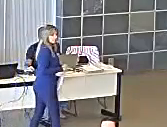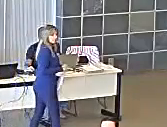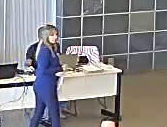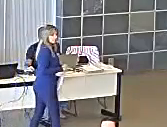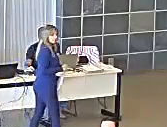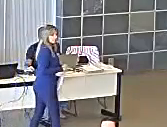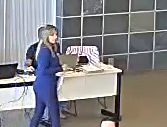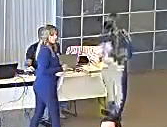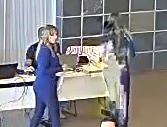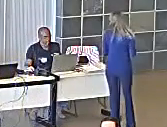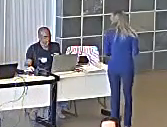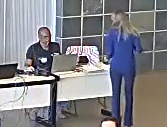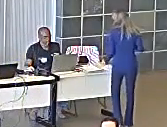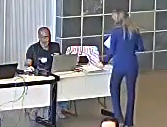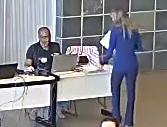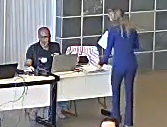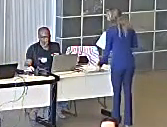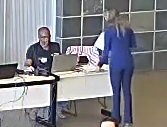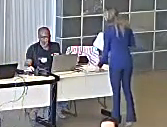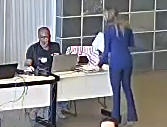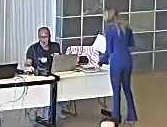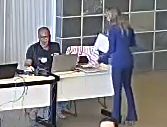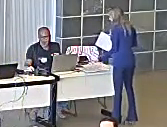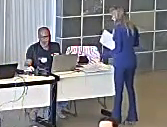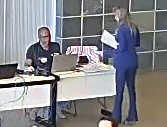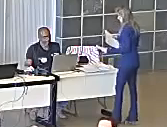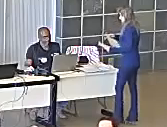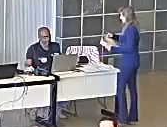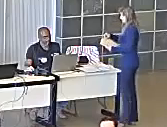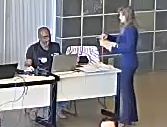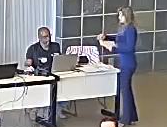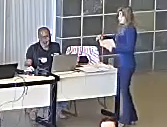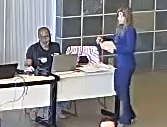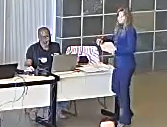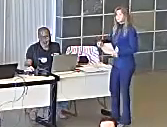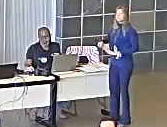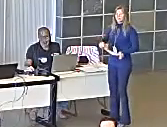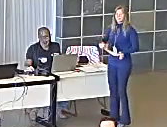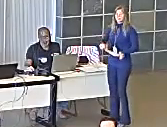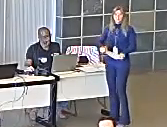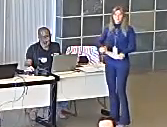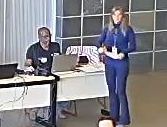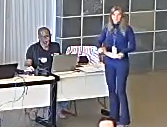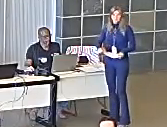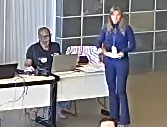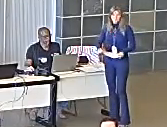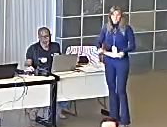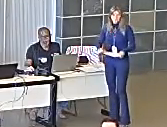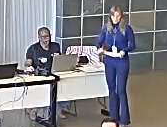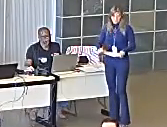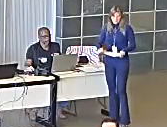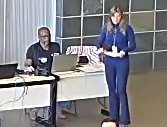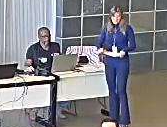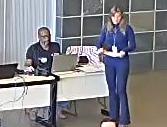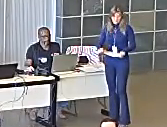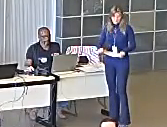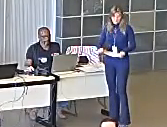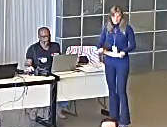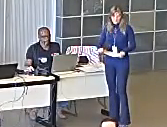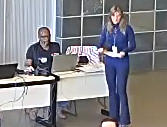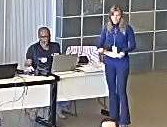posse agora eh no mês de março né Eh tá bem recente a formação Eu particularmente não era Deputado o ano passado